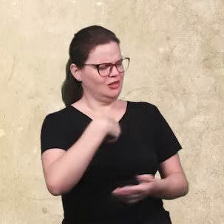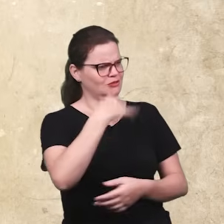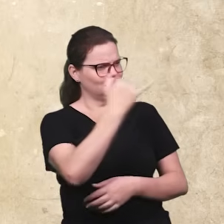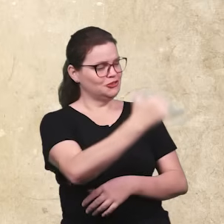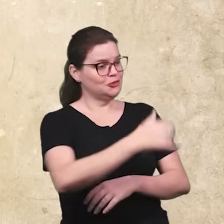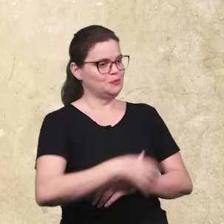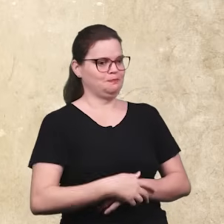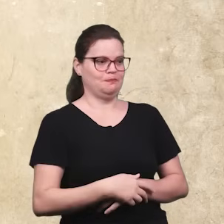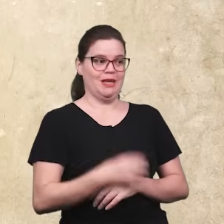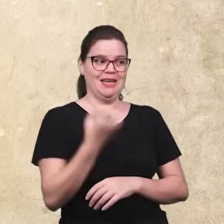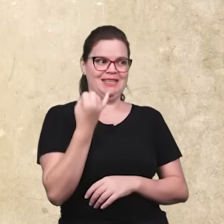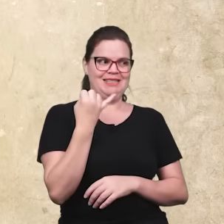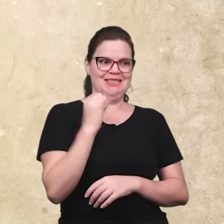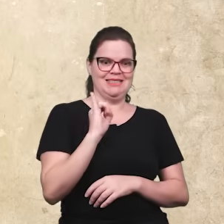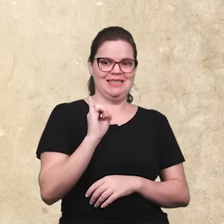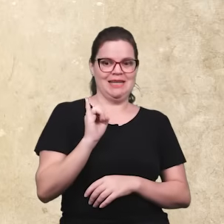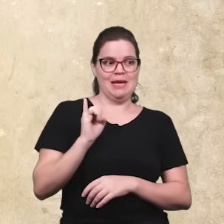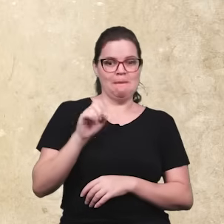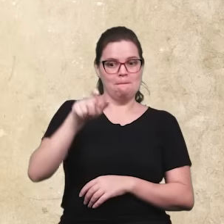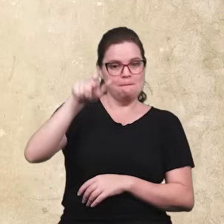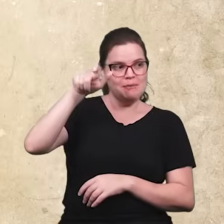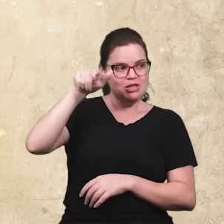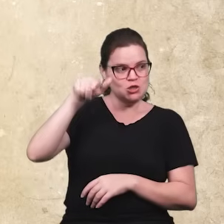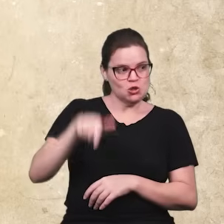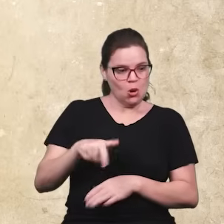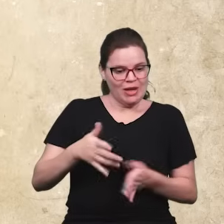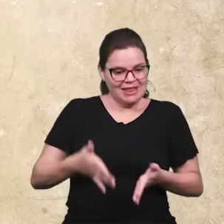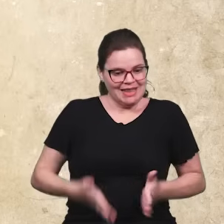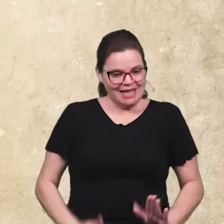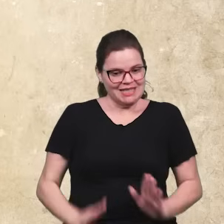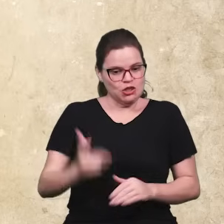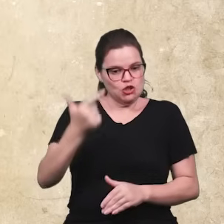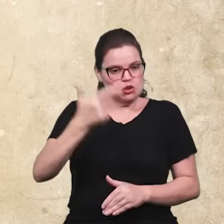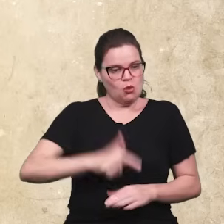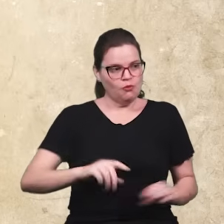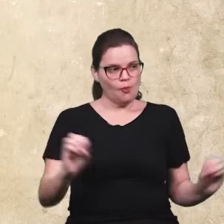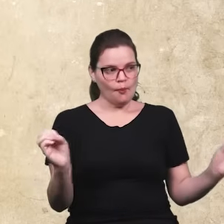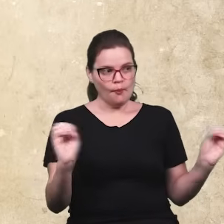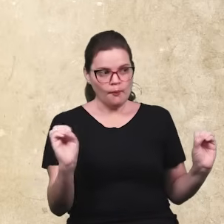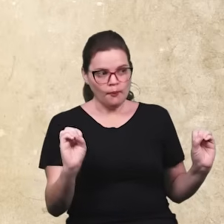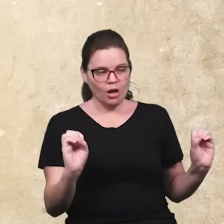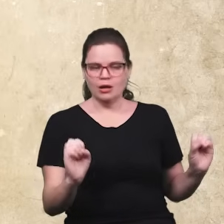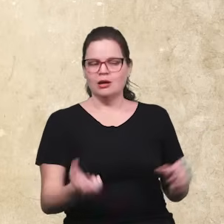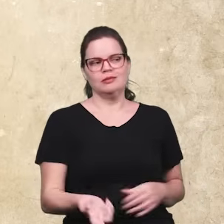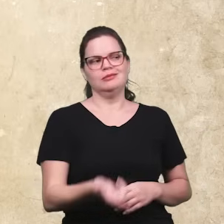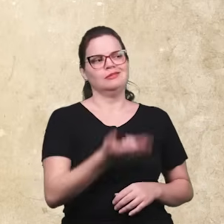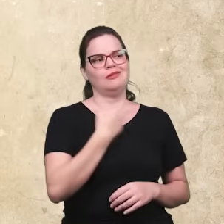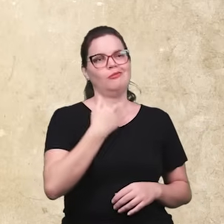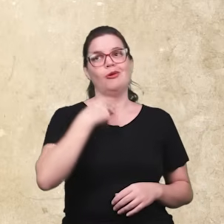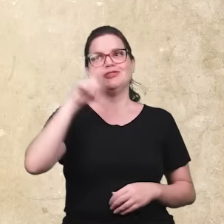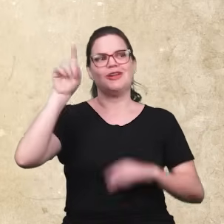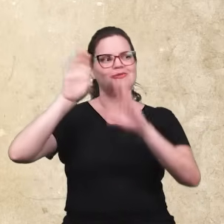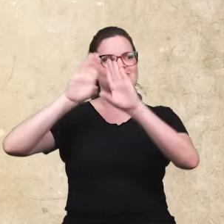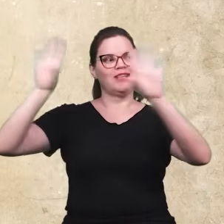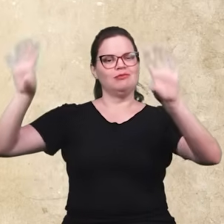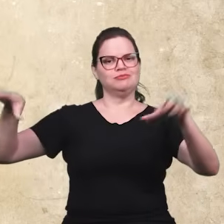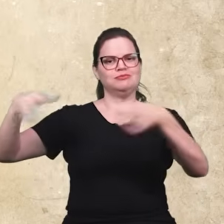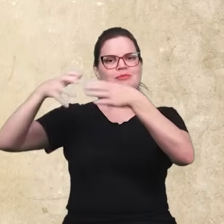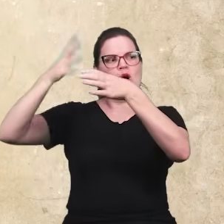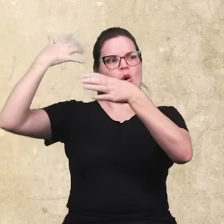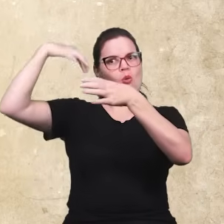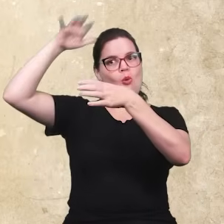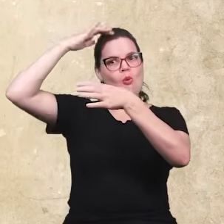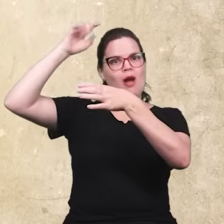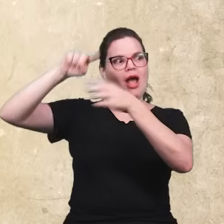digo que aquele que não nascer de novo não poderá ver o reino de Deus.